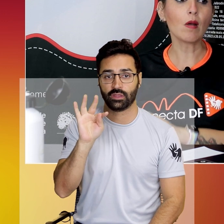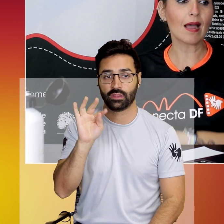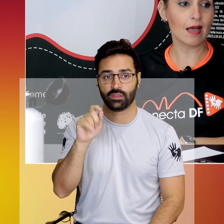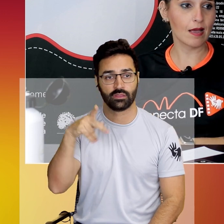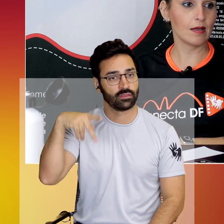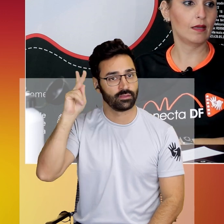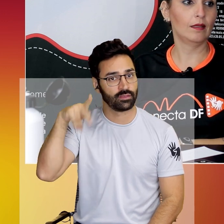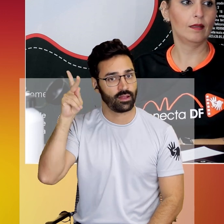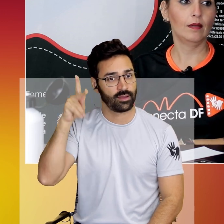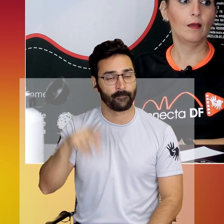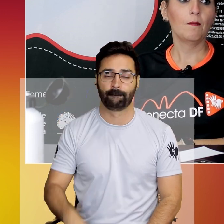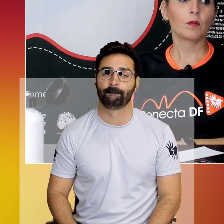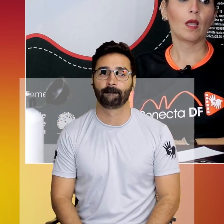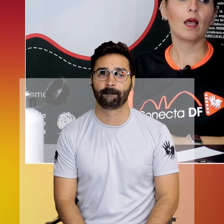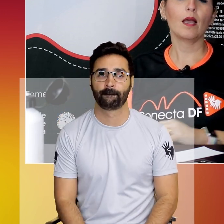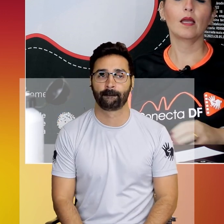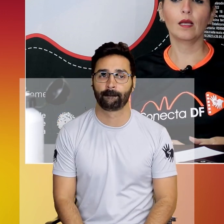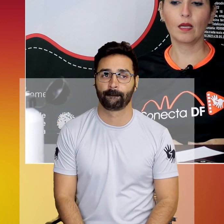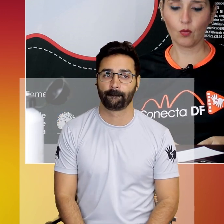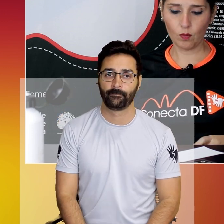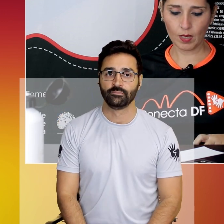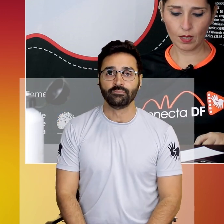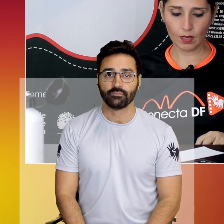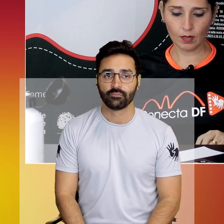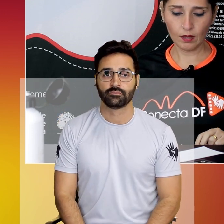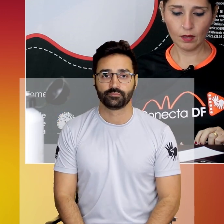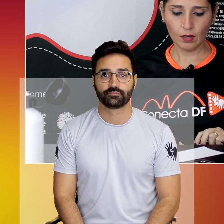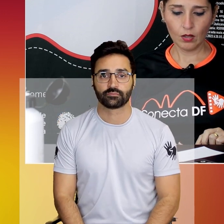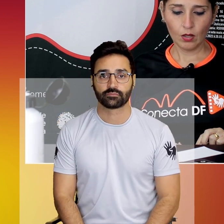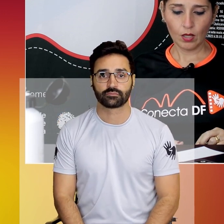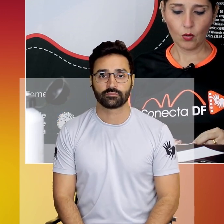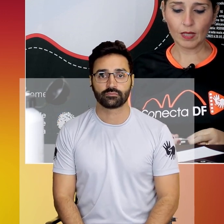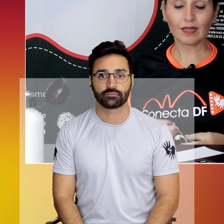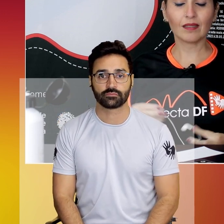com K, tá? Ela é uma